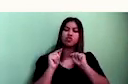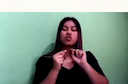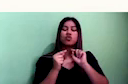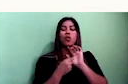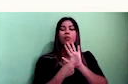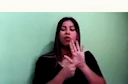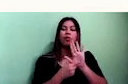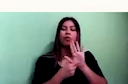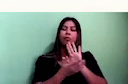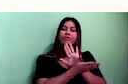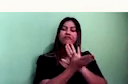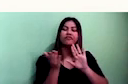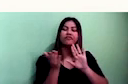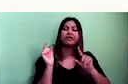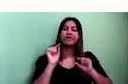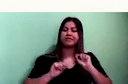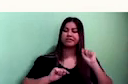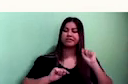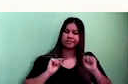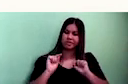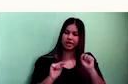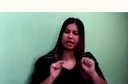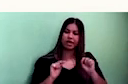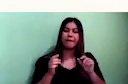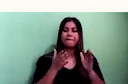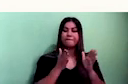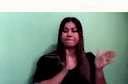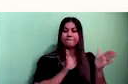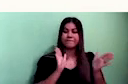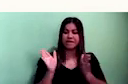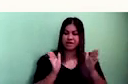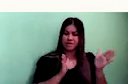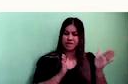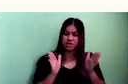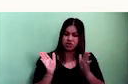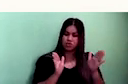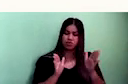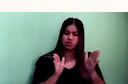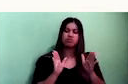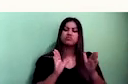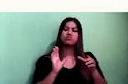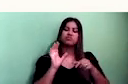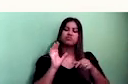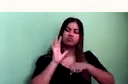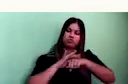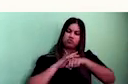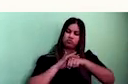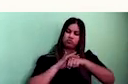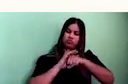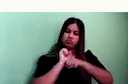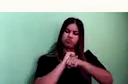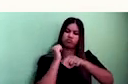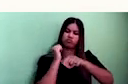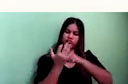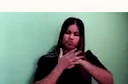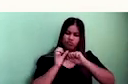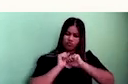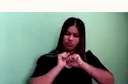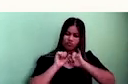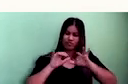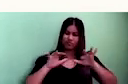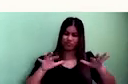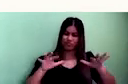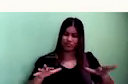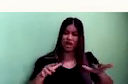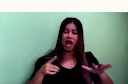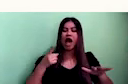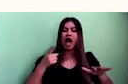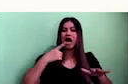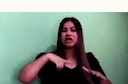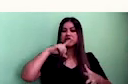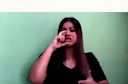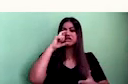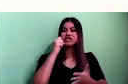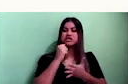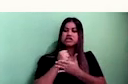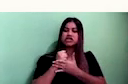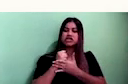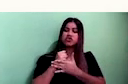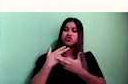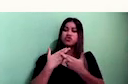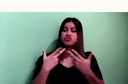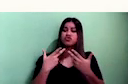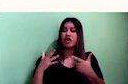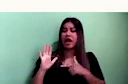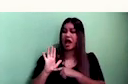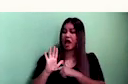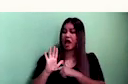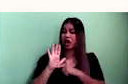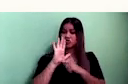vocês? Na pandemia, a gente focou em trazer algumas práticas que podem auxiliar em coisas